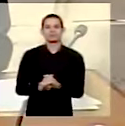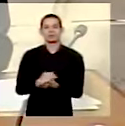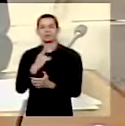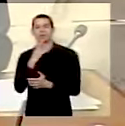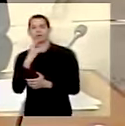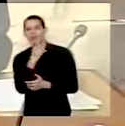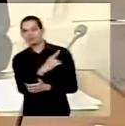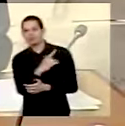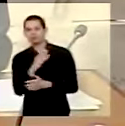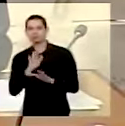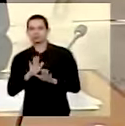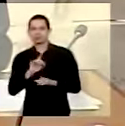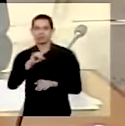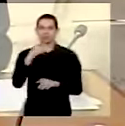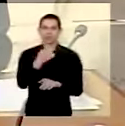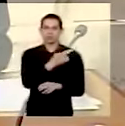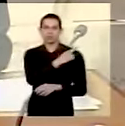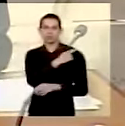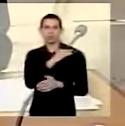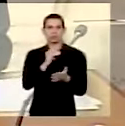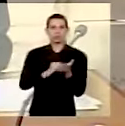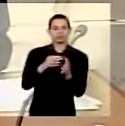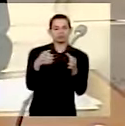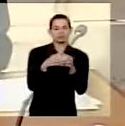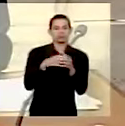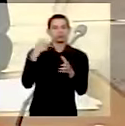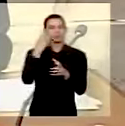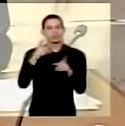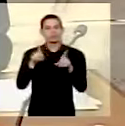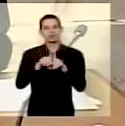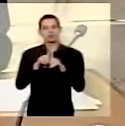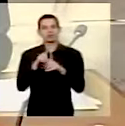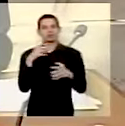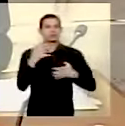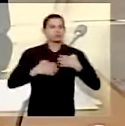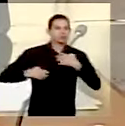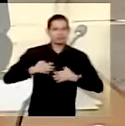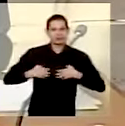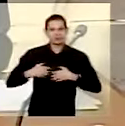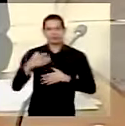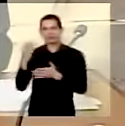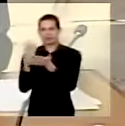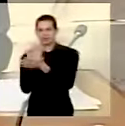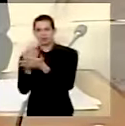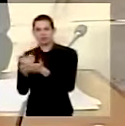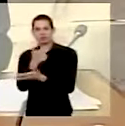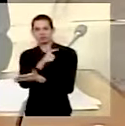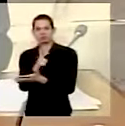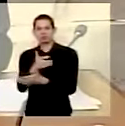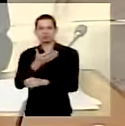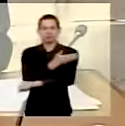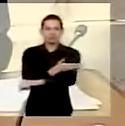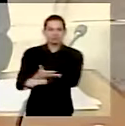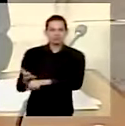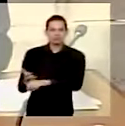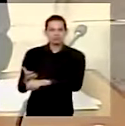retórica irresponsável de grupos políticos, seja pelo desespero dos que não têm o hábito de prestar